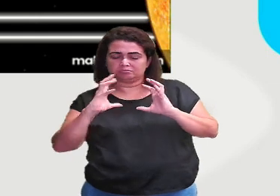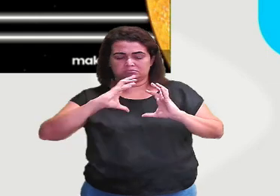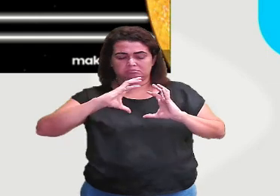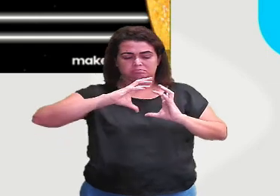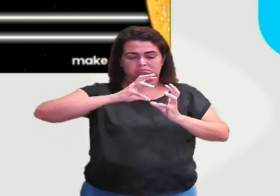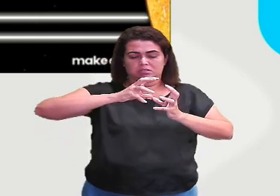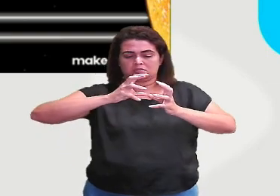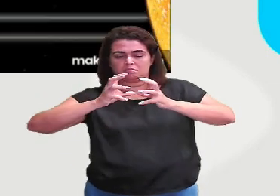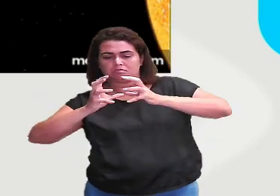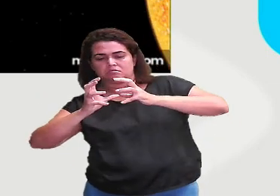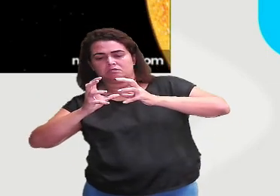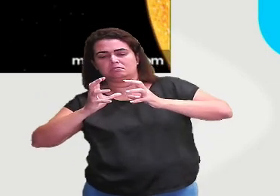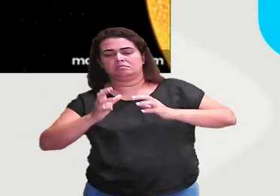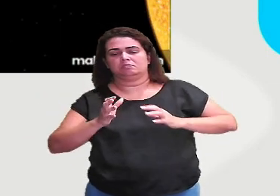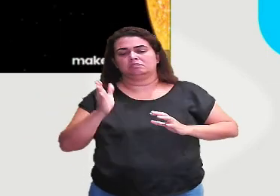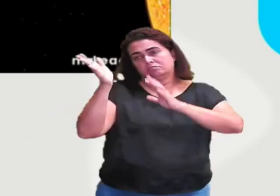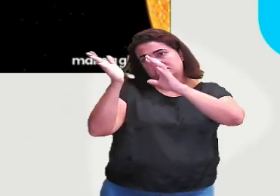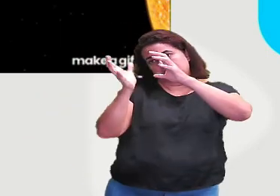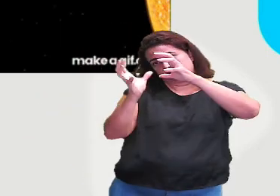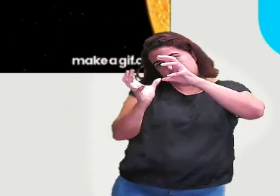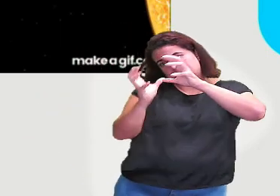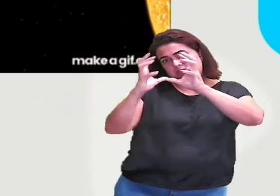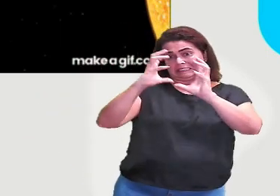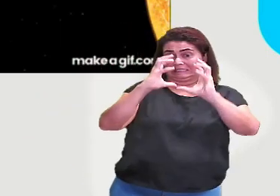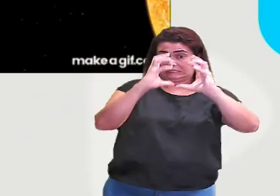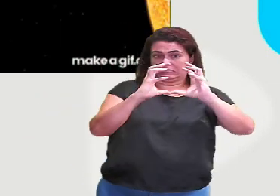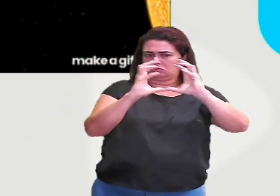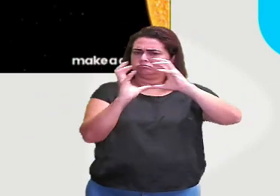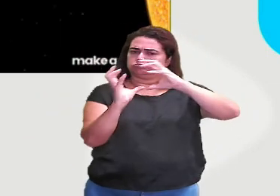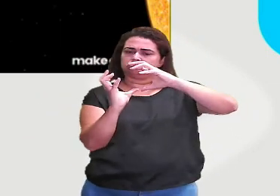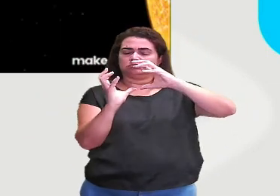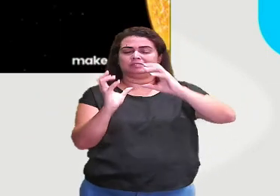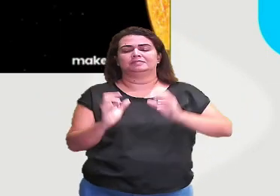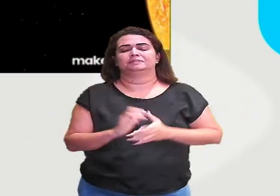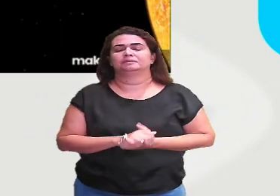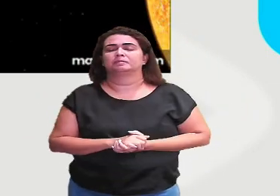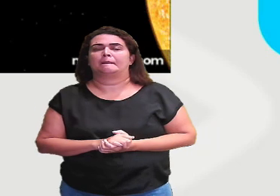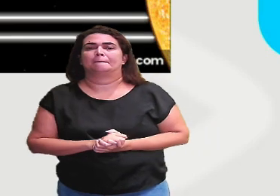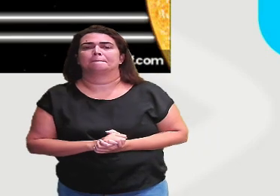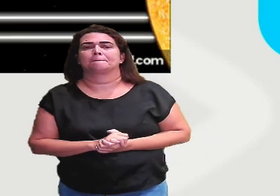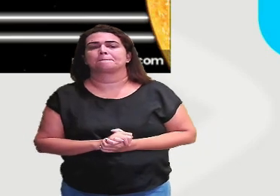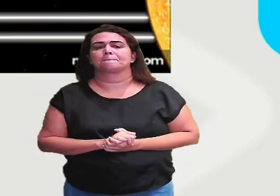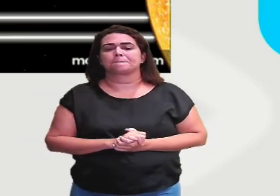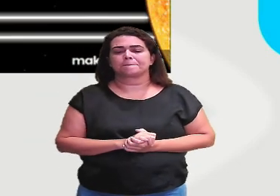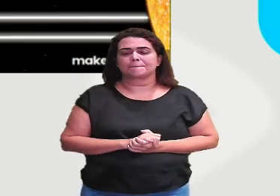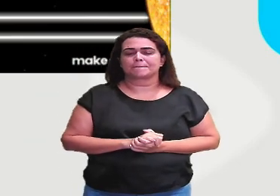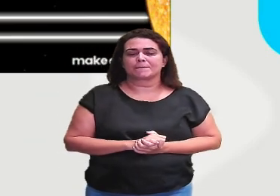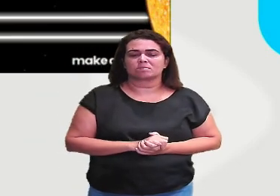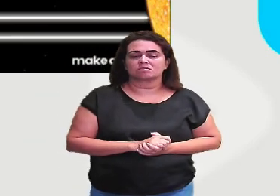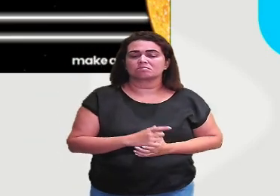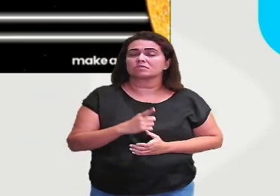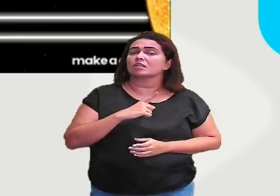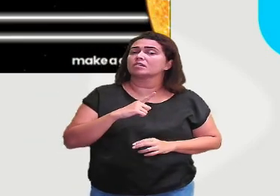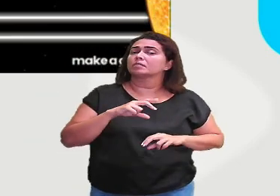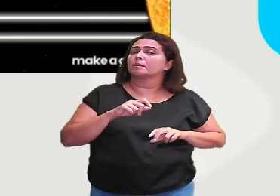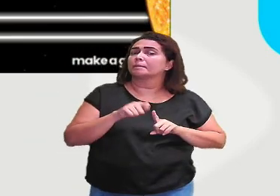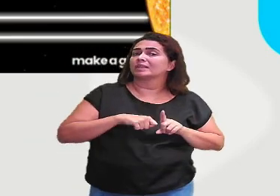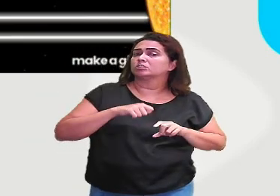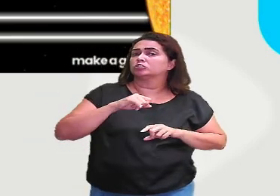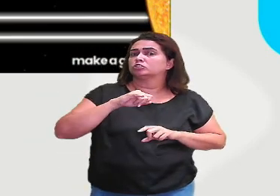sol muito maior, né? Enquanto na outra ela vai ser um pouco menor, né? Ali temos o solstício de junho,